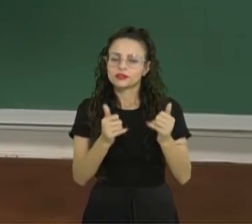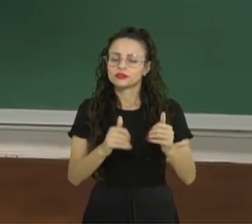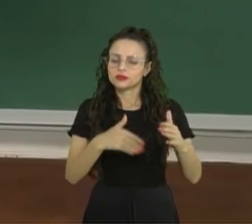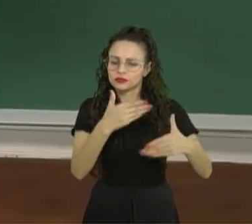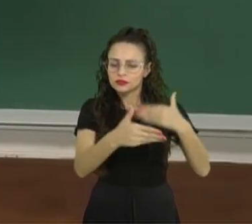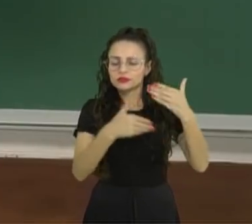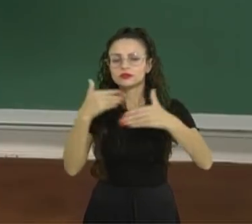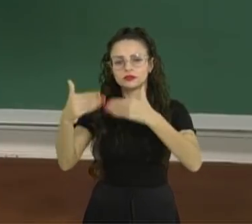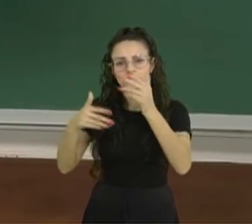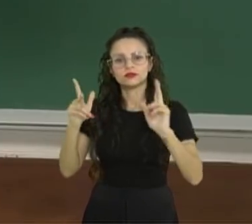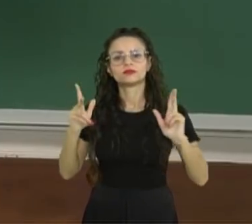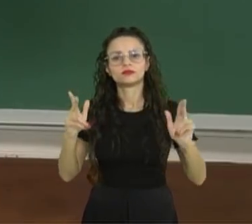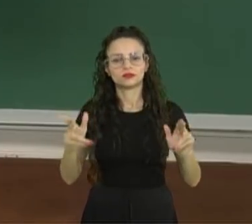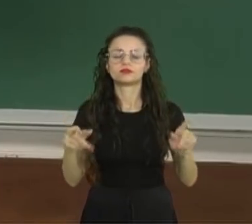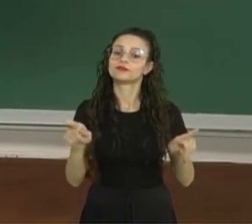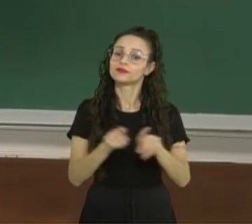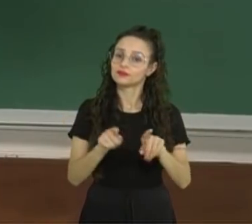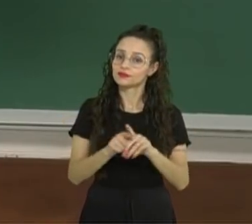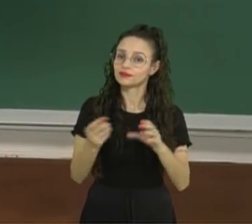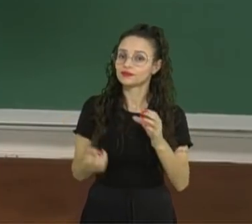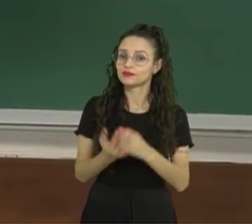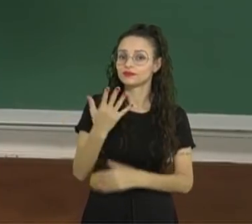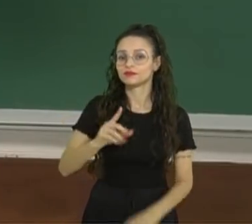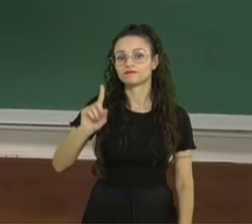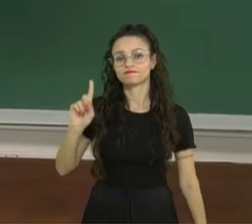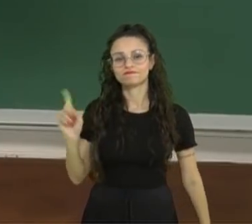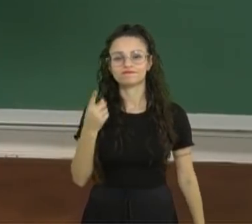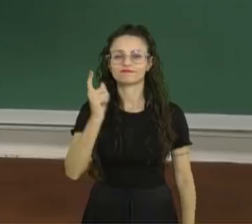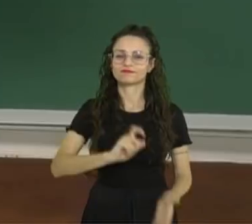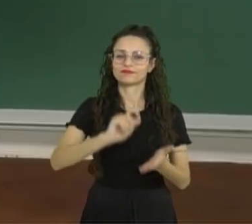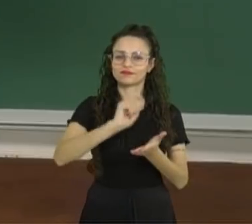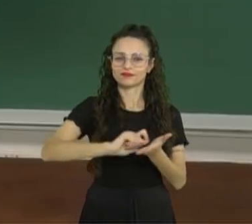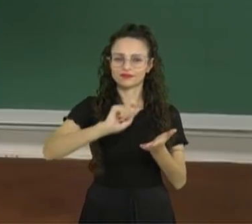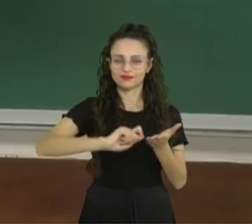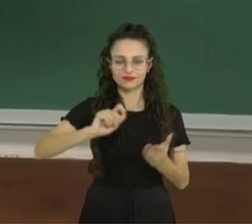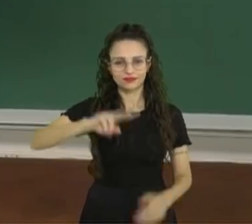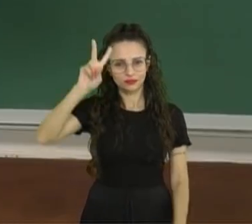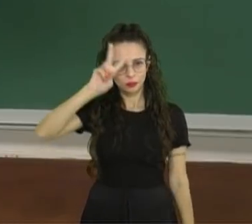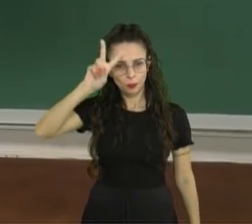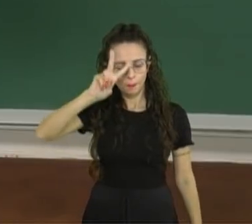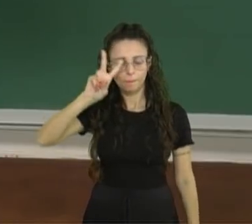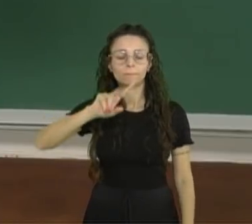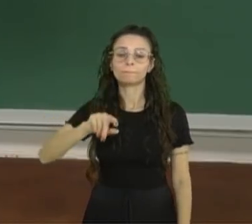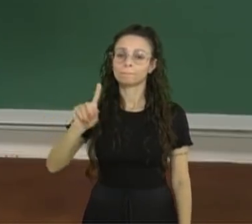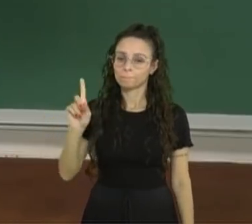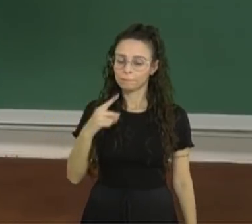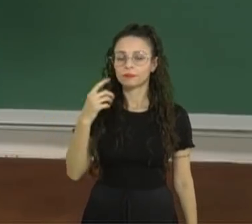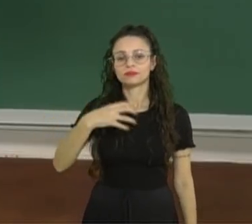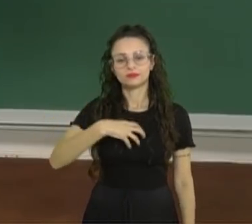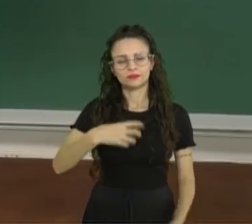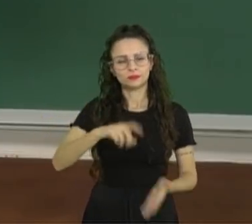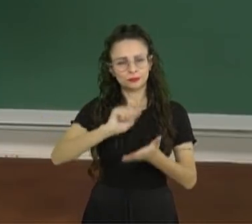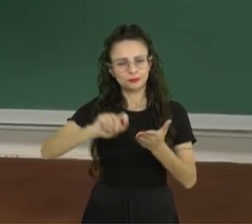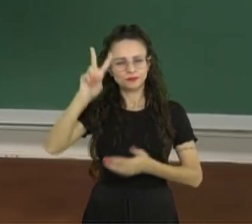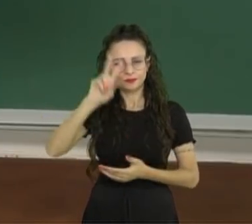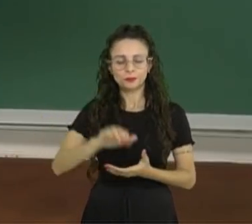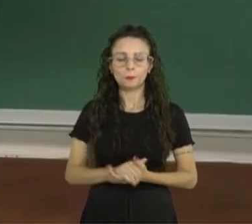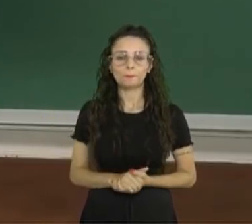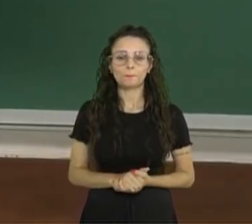desenvolvimento. Inclusive, é dali que surgem as primeiras escritas da história. Sim, as primeiras formas de se escrever história, olha que